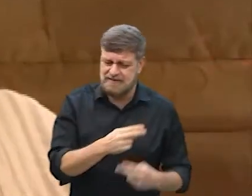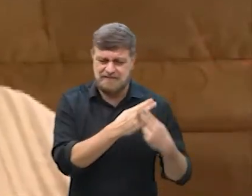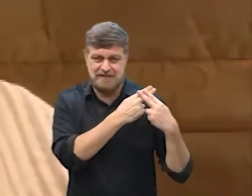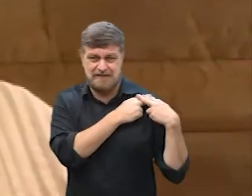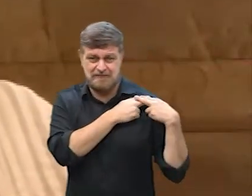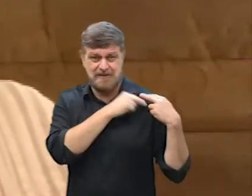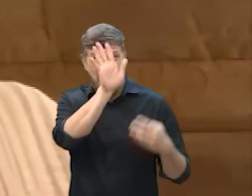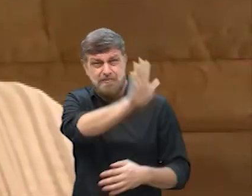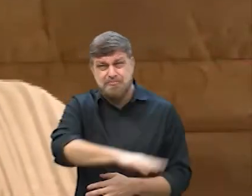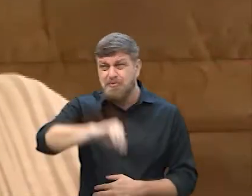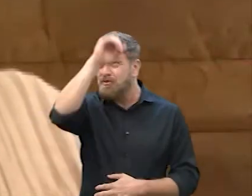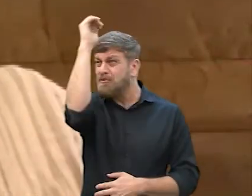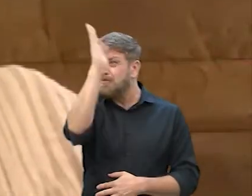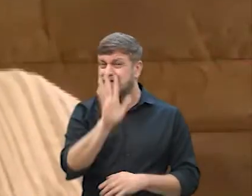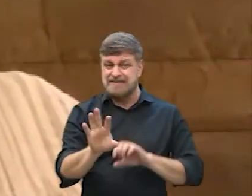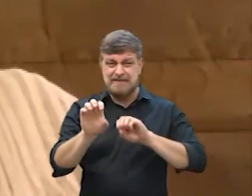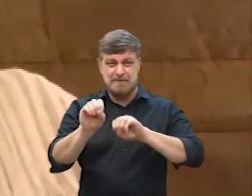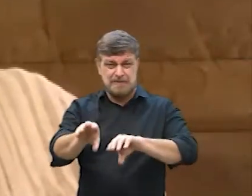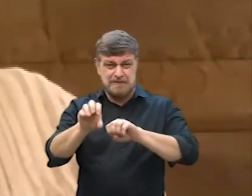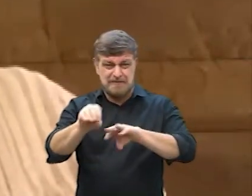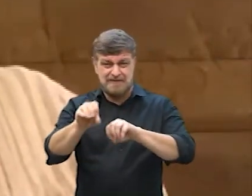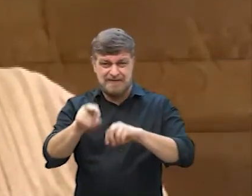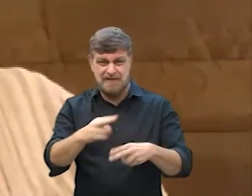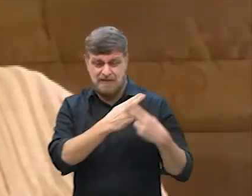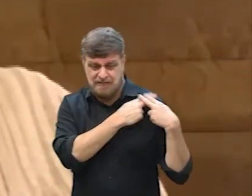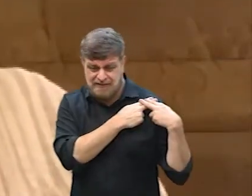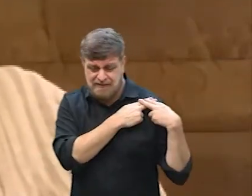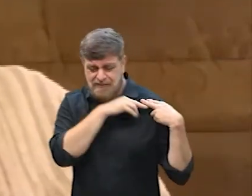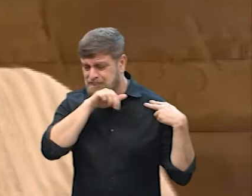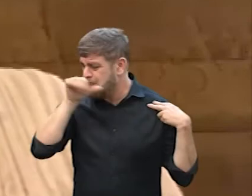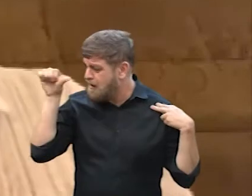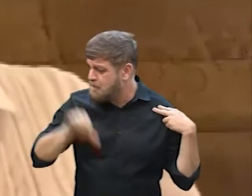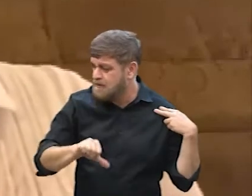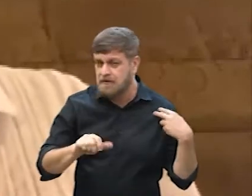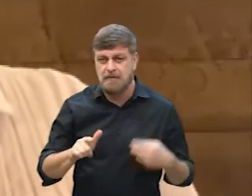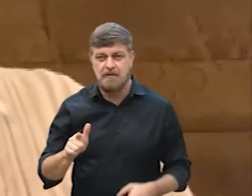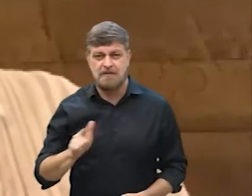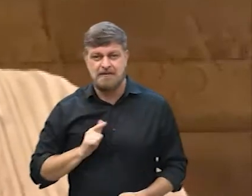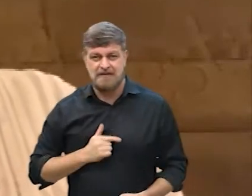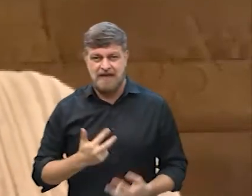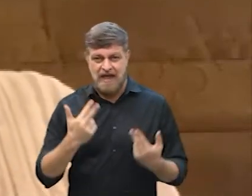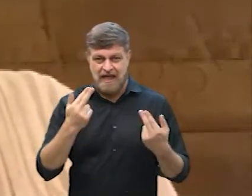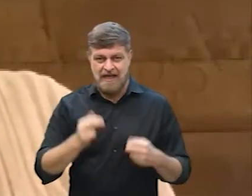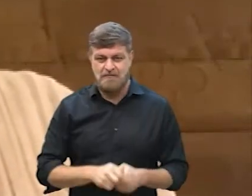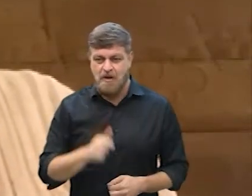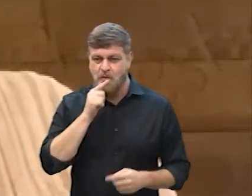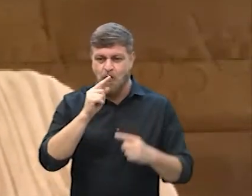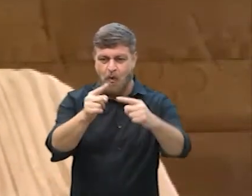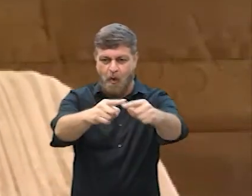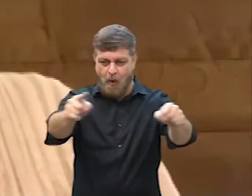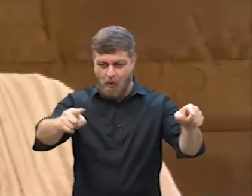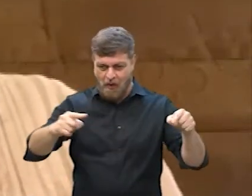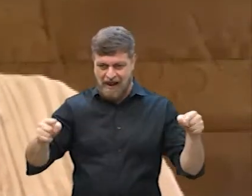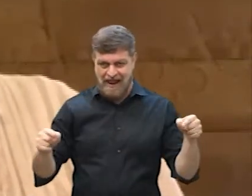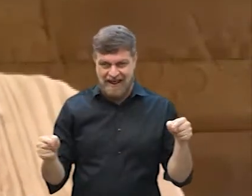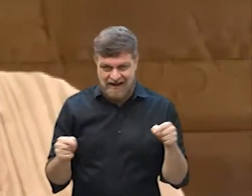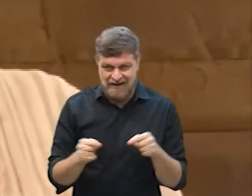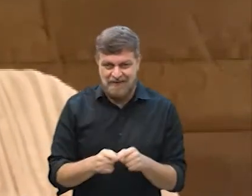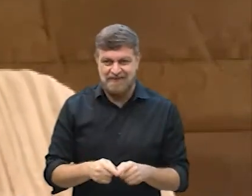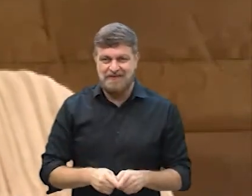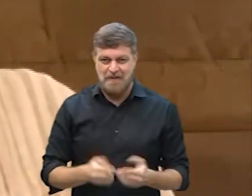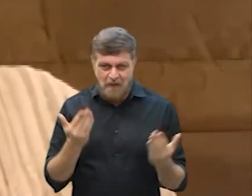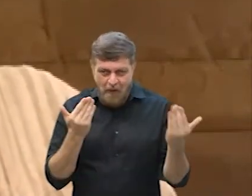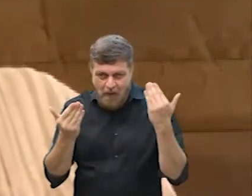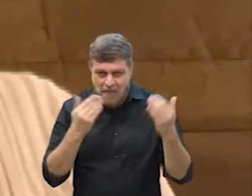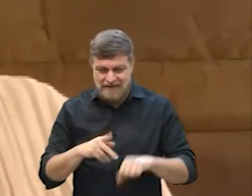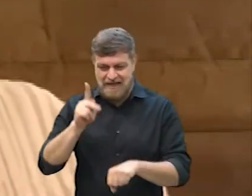nacional da educação brasileira. E isso vai influenciando, é como uma pedra em um lago, não é? Ele vai formando